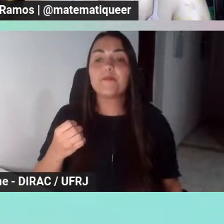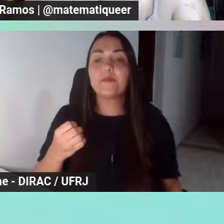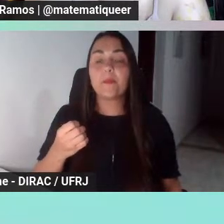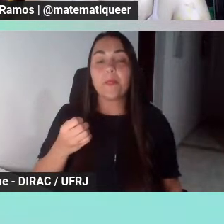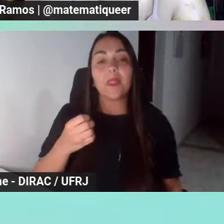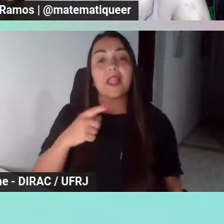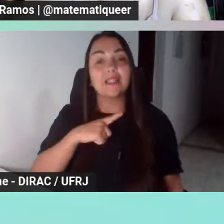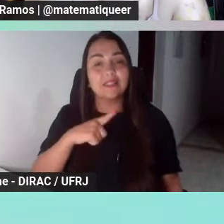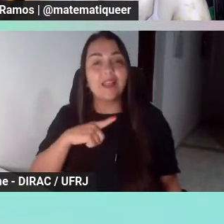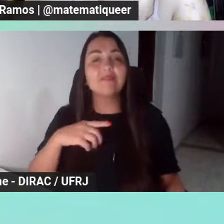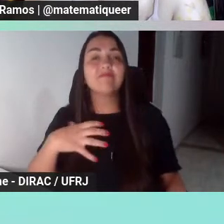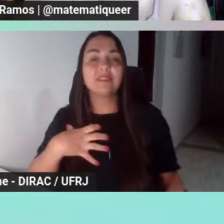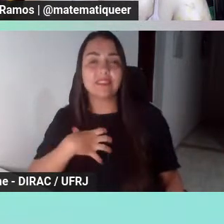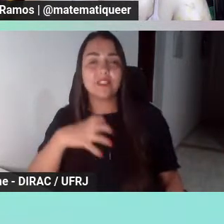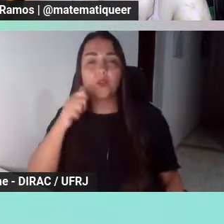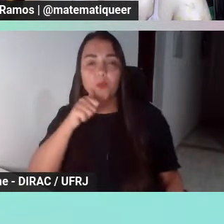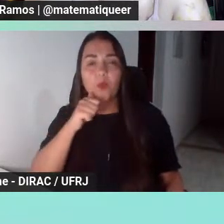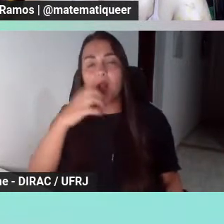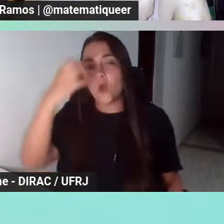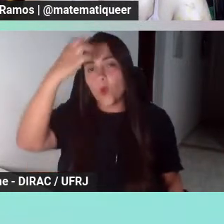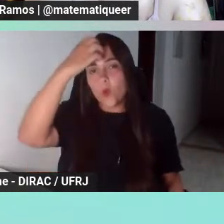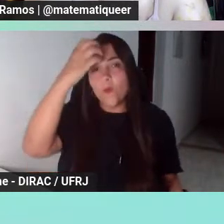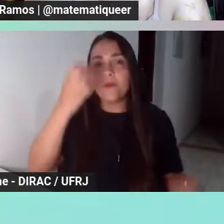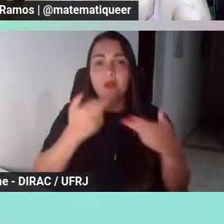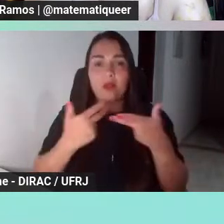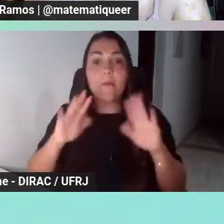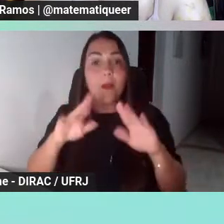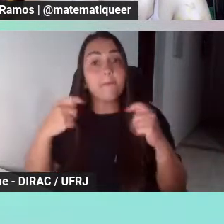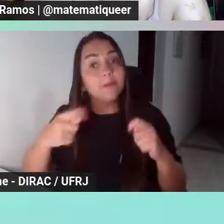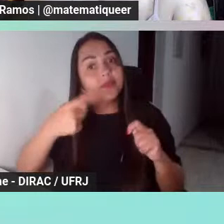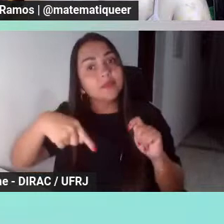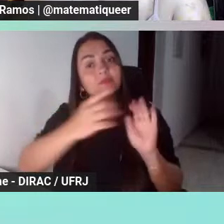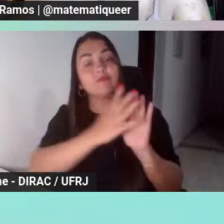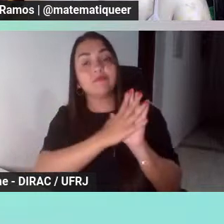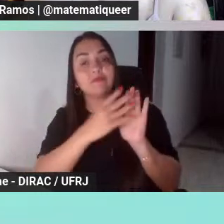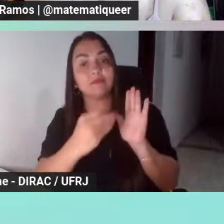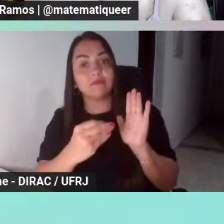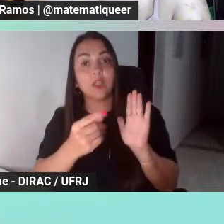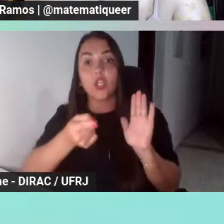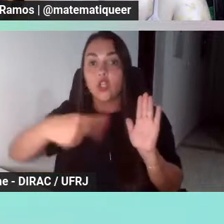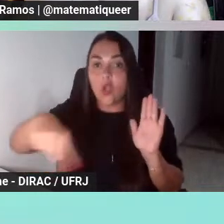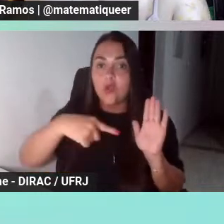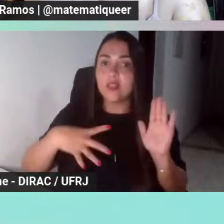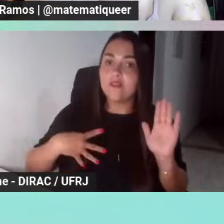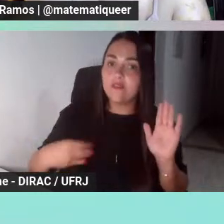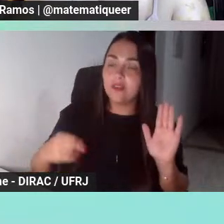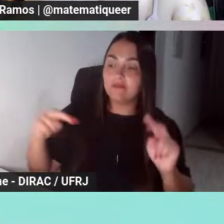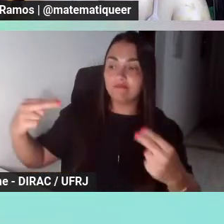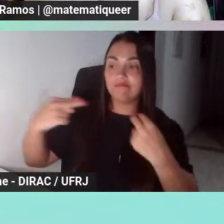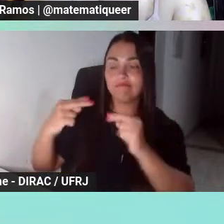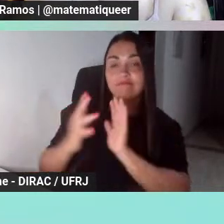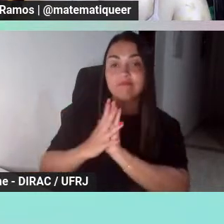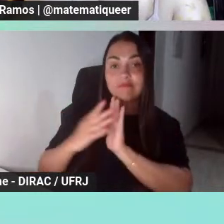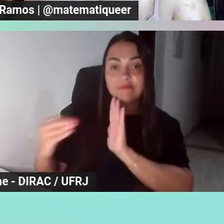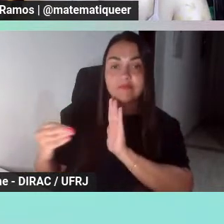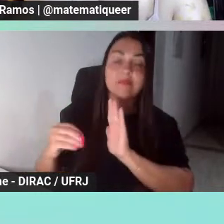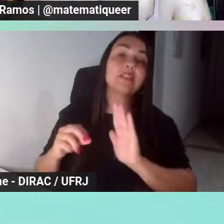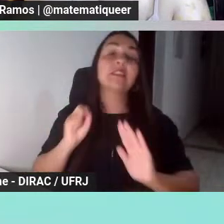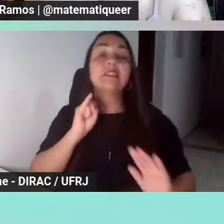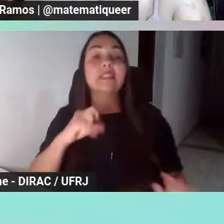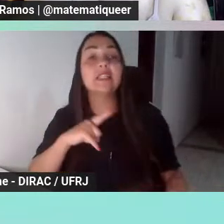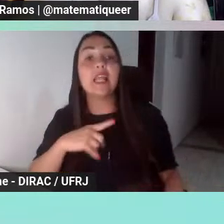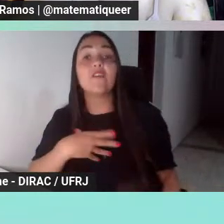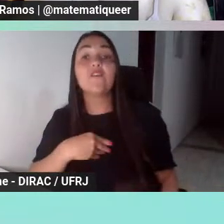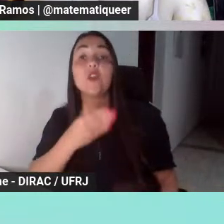culpa venha, a gente tem que, né, se colocar como exemplo, seja para as nossas filhas ou mesmo para os filhos, que é mãe de filho